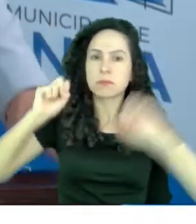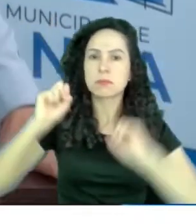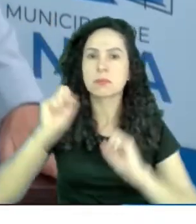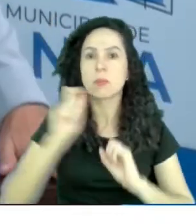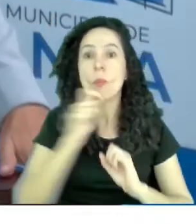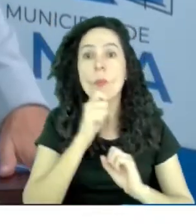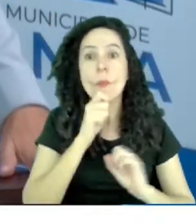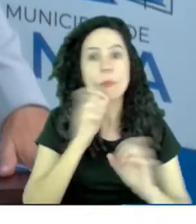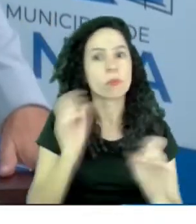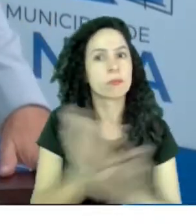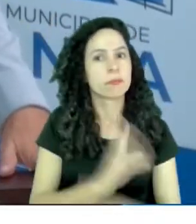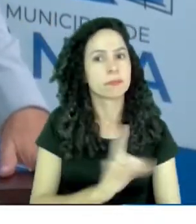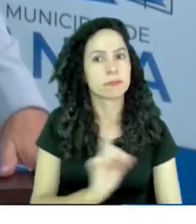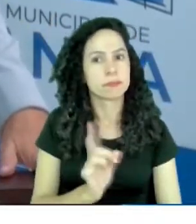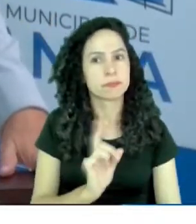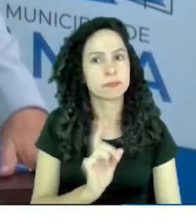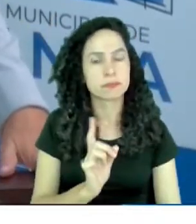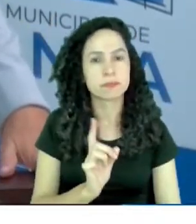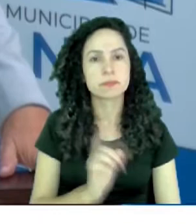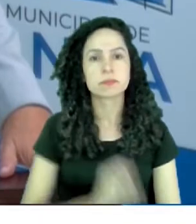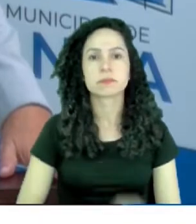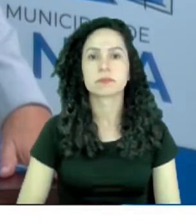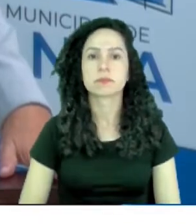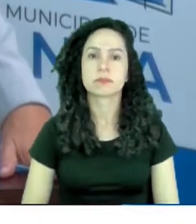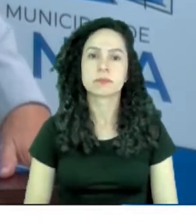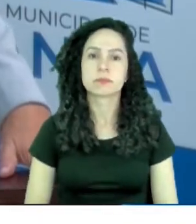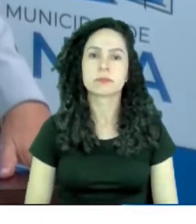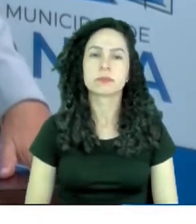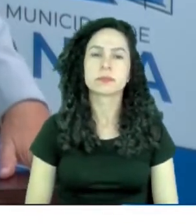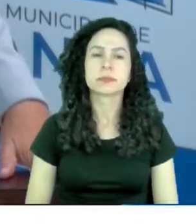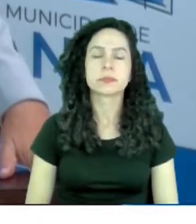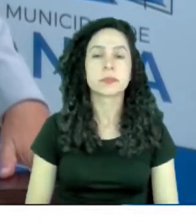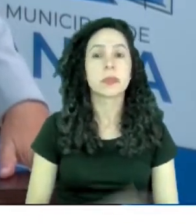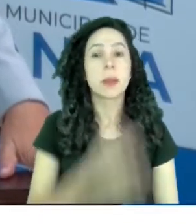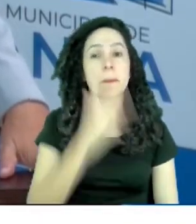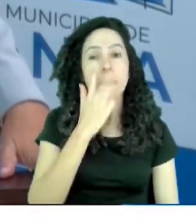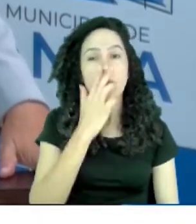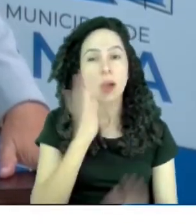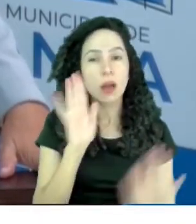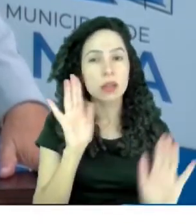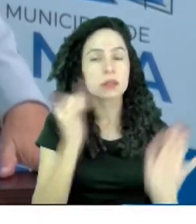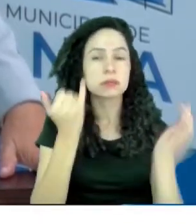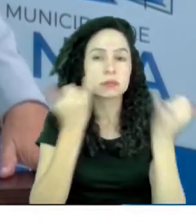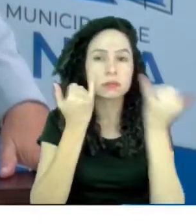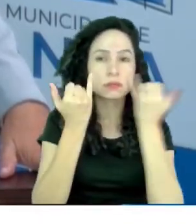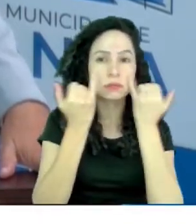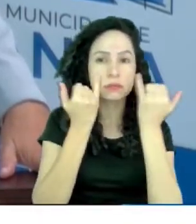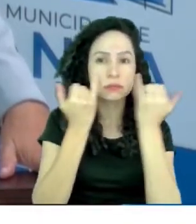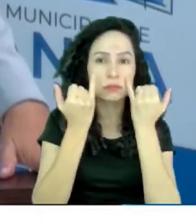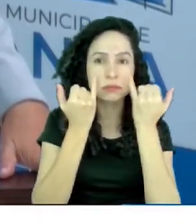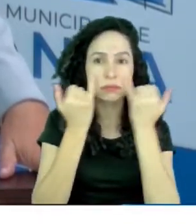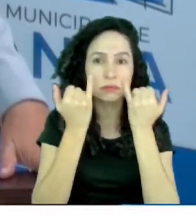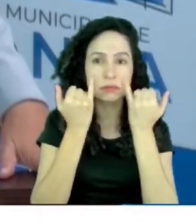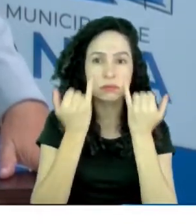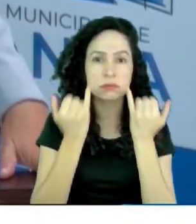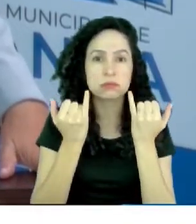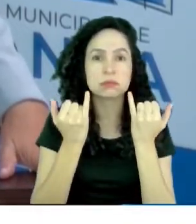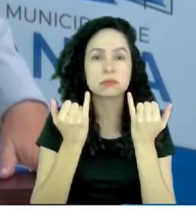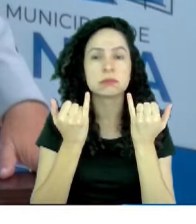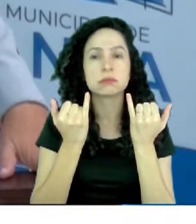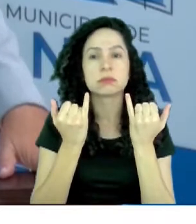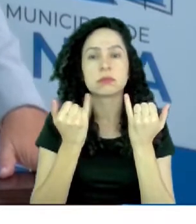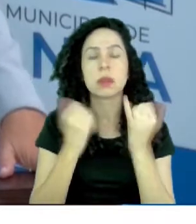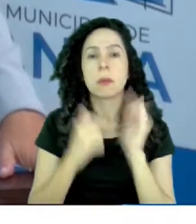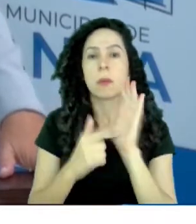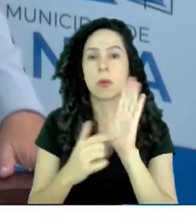concluíram. Eles, segundo informações, apresentaram a prestação de